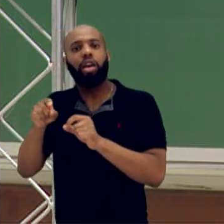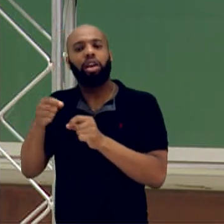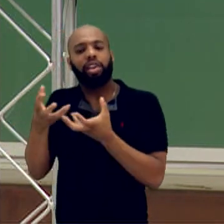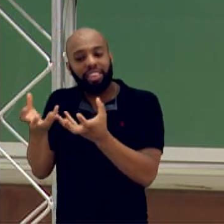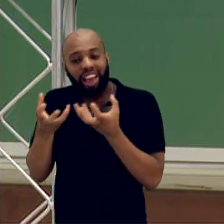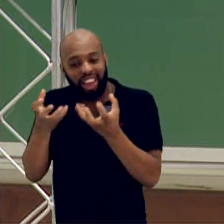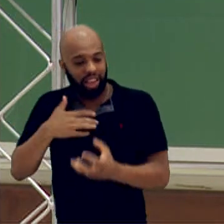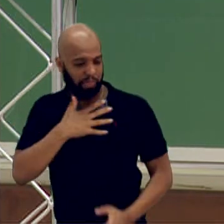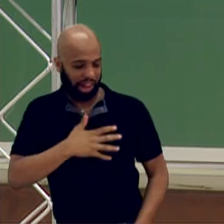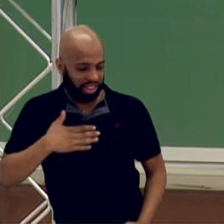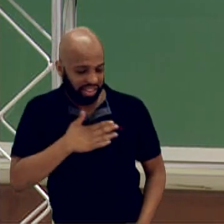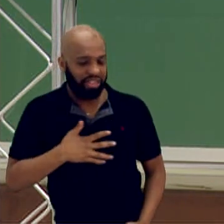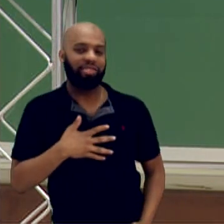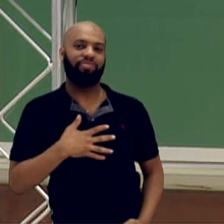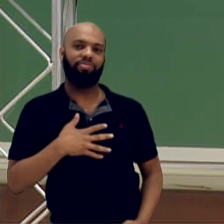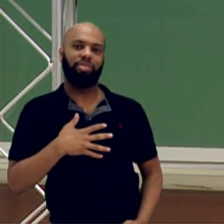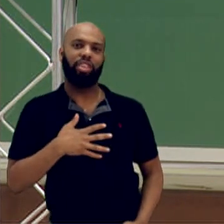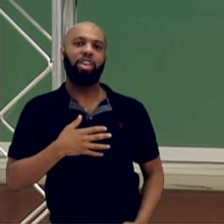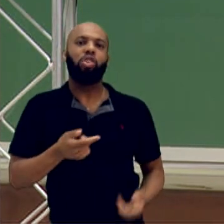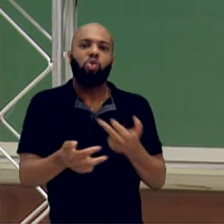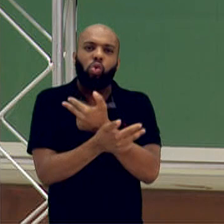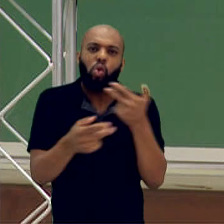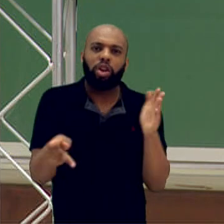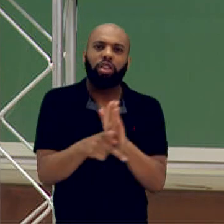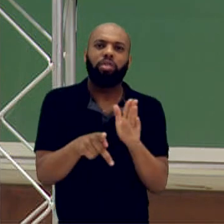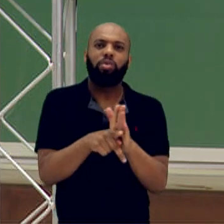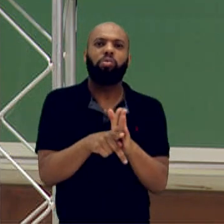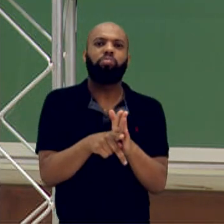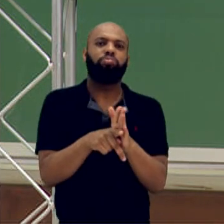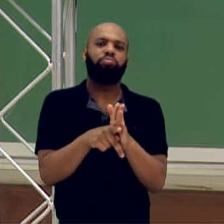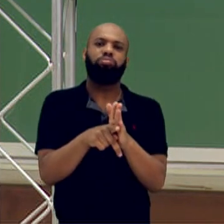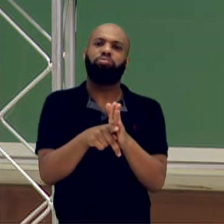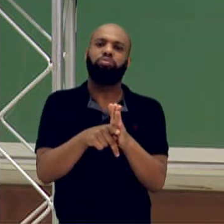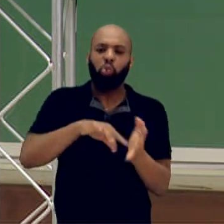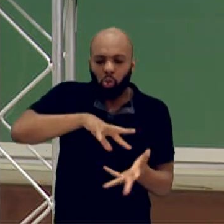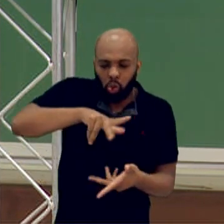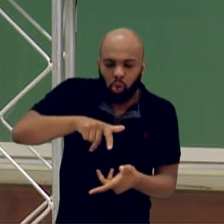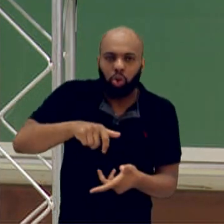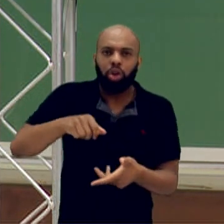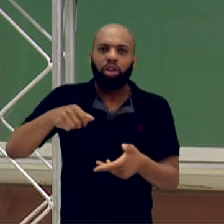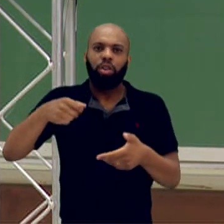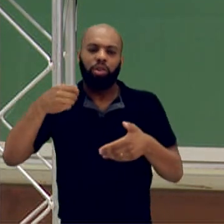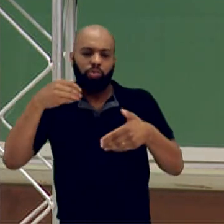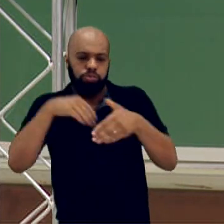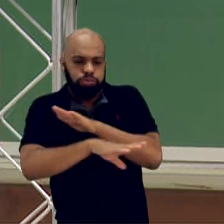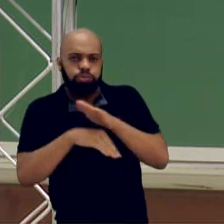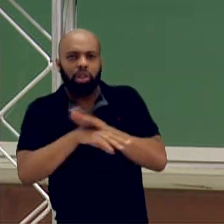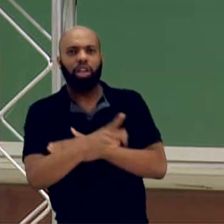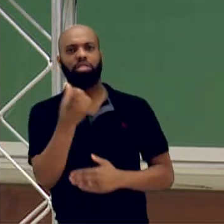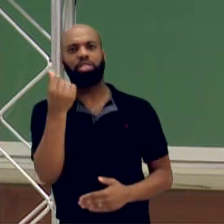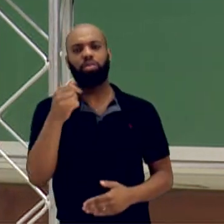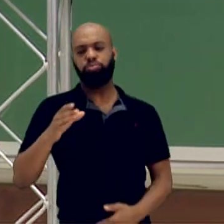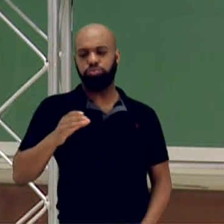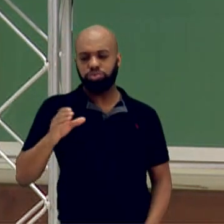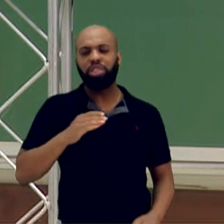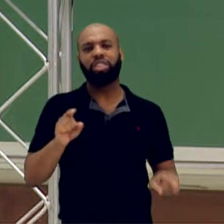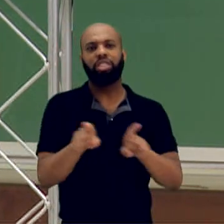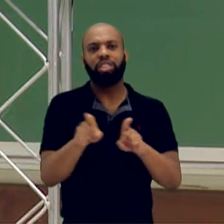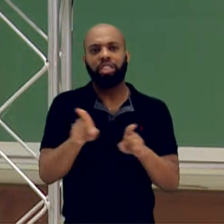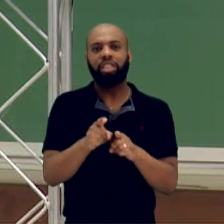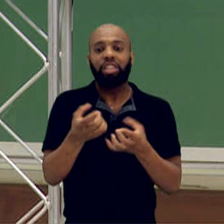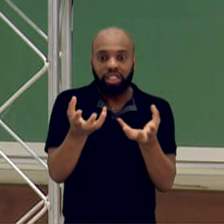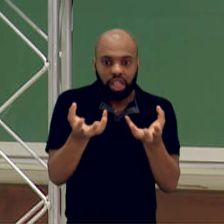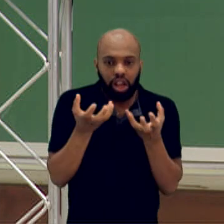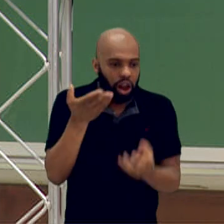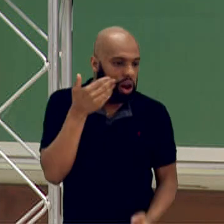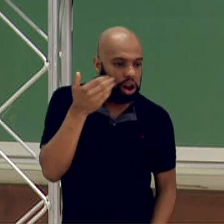né? Honrarias, bens materiais, né? Acúmulo de dinheiro, essa